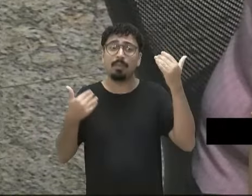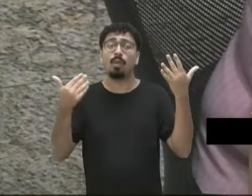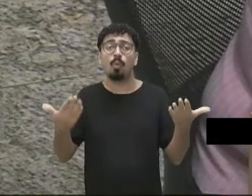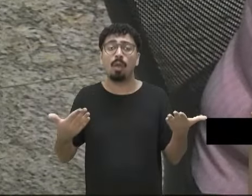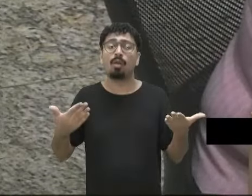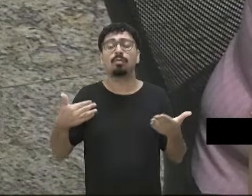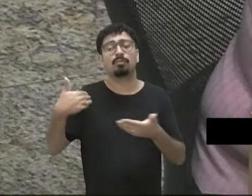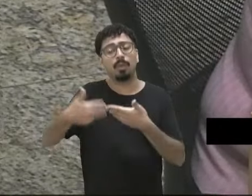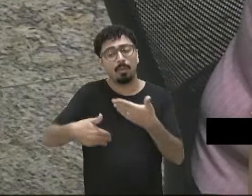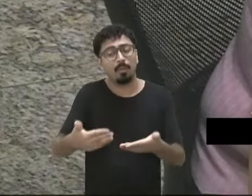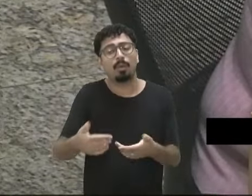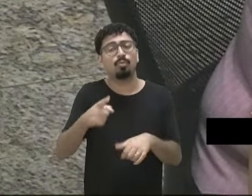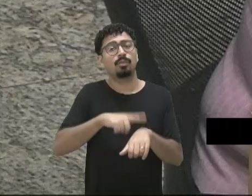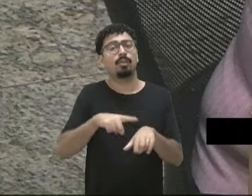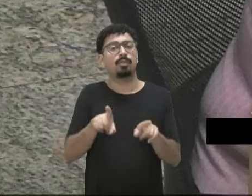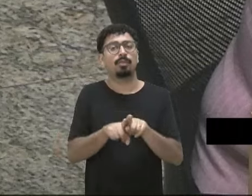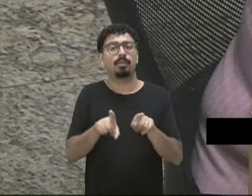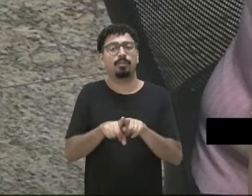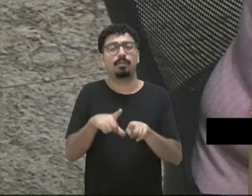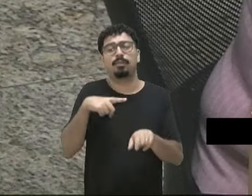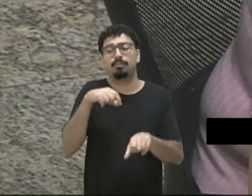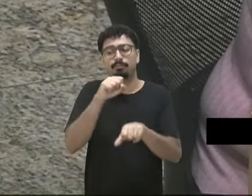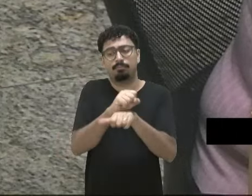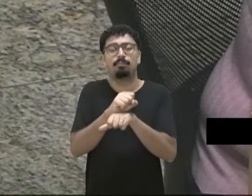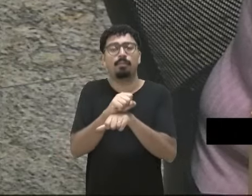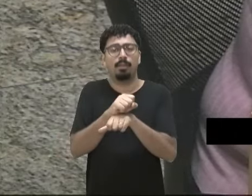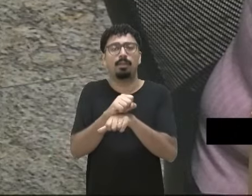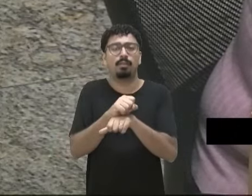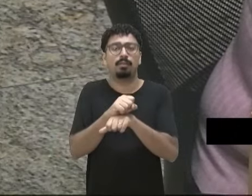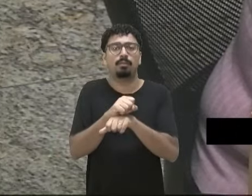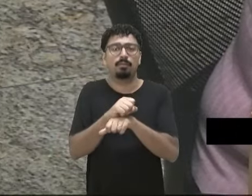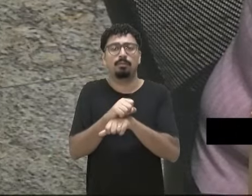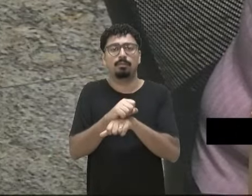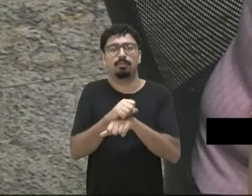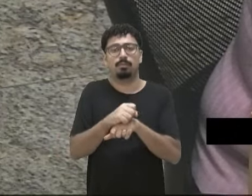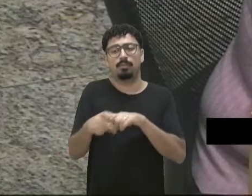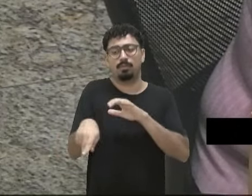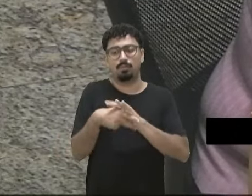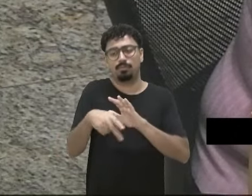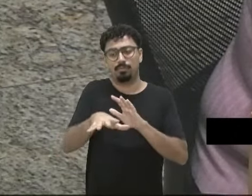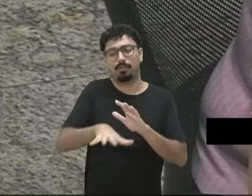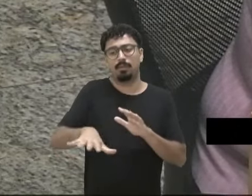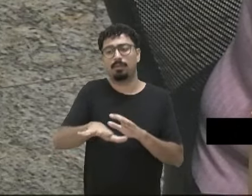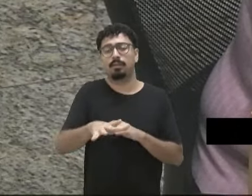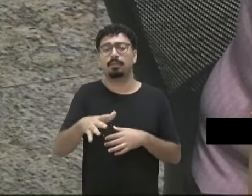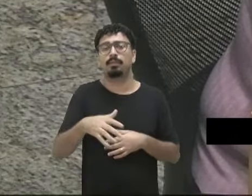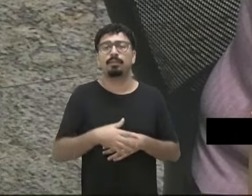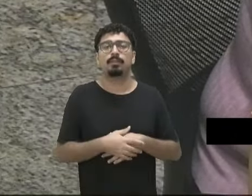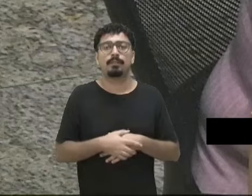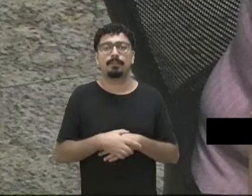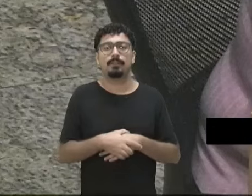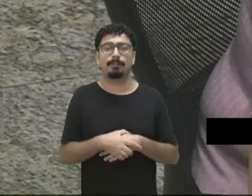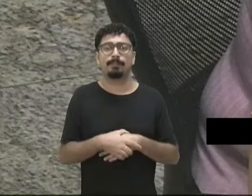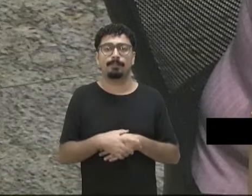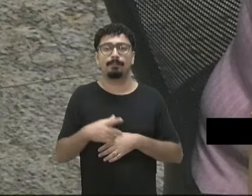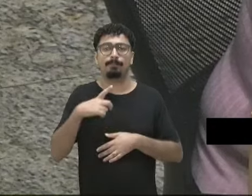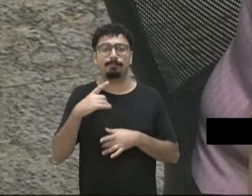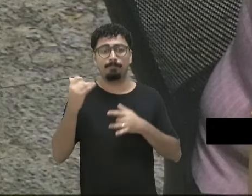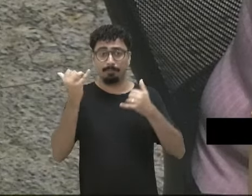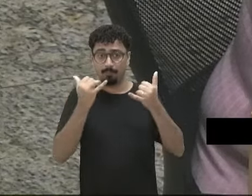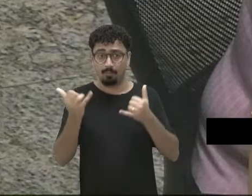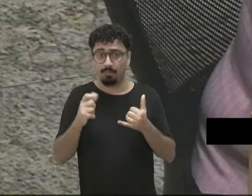quanto tempo o processo está parado em algum, em determinados setores, se ele tem, a partir dessa informação,